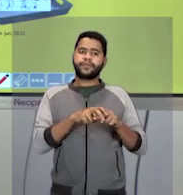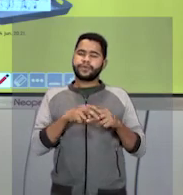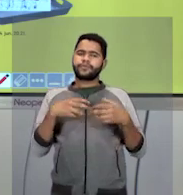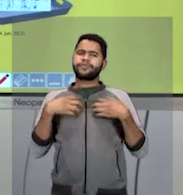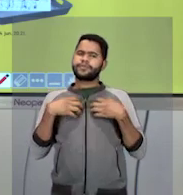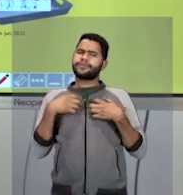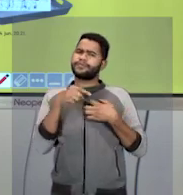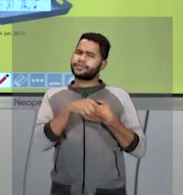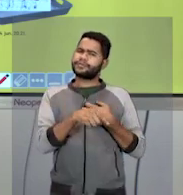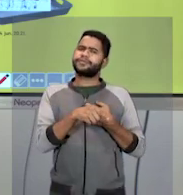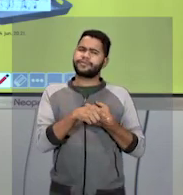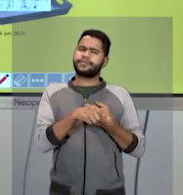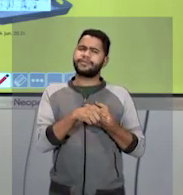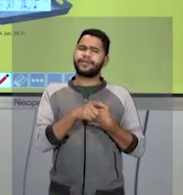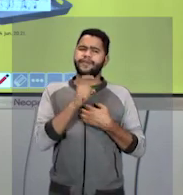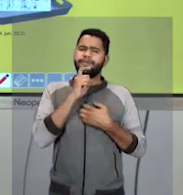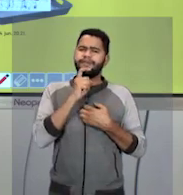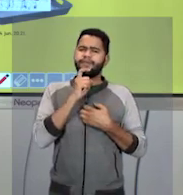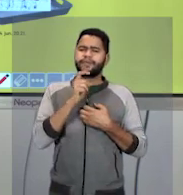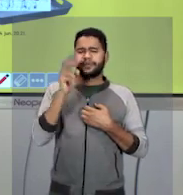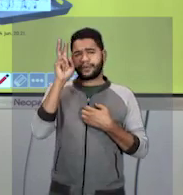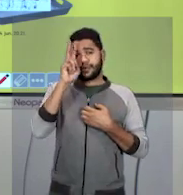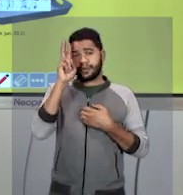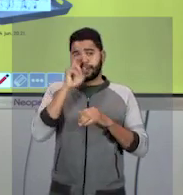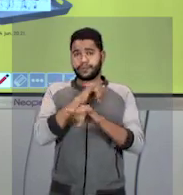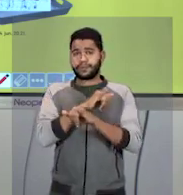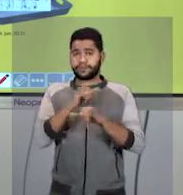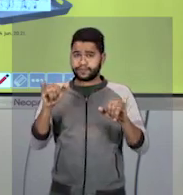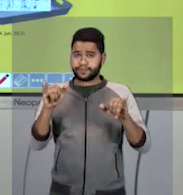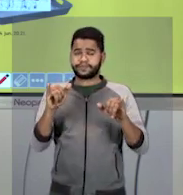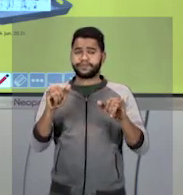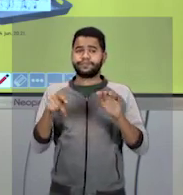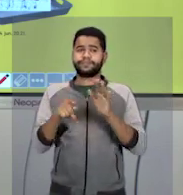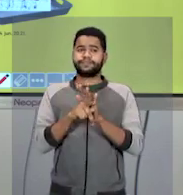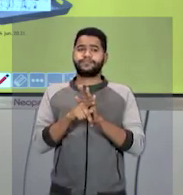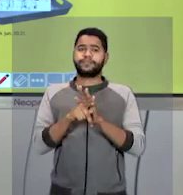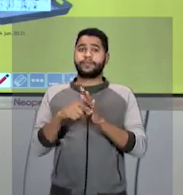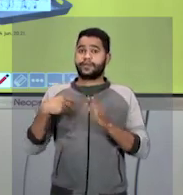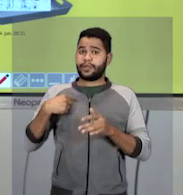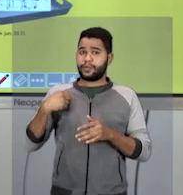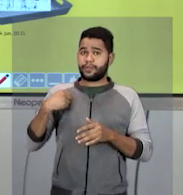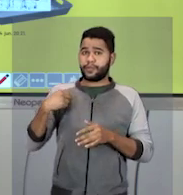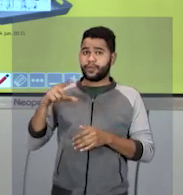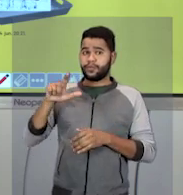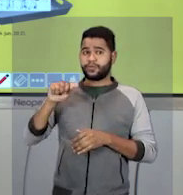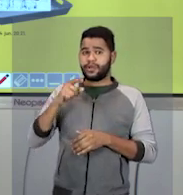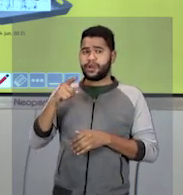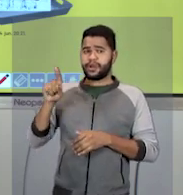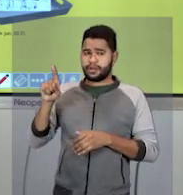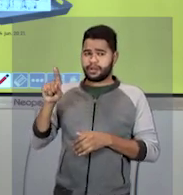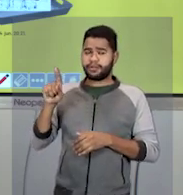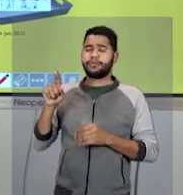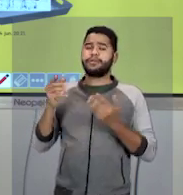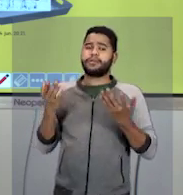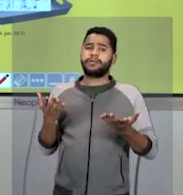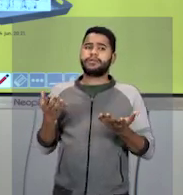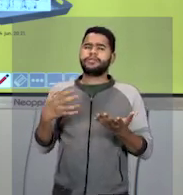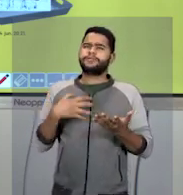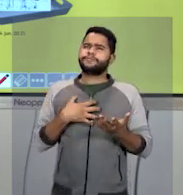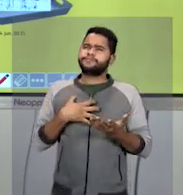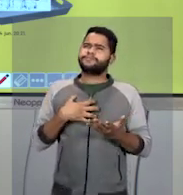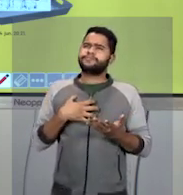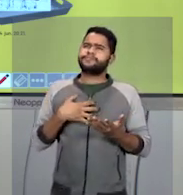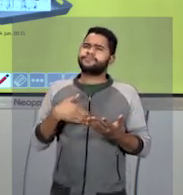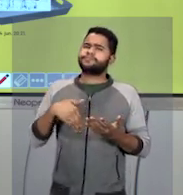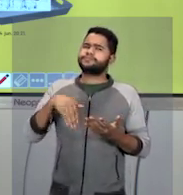sente ele frio. Lembra que a gente falou isso, né? Na questão da blusa de lã? Certo? Então, se a gente sente